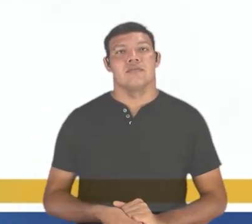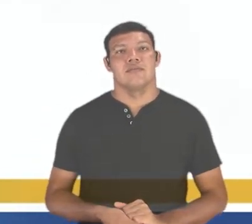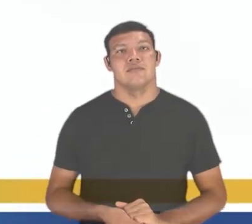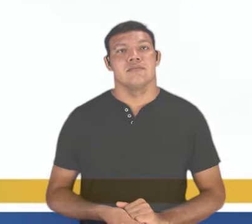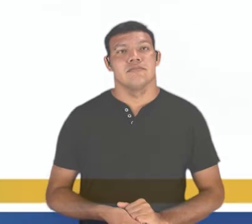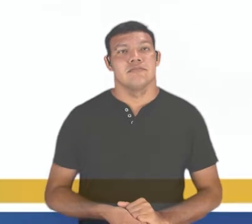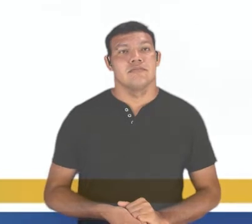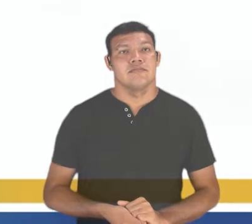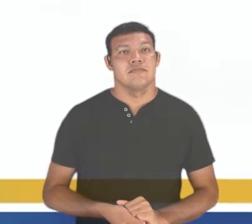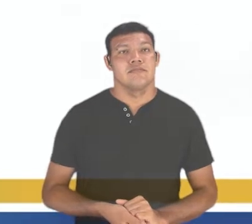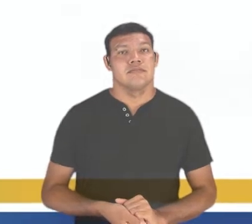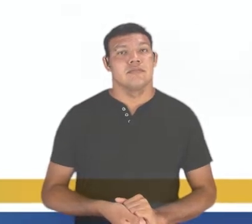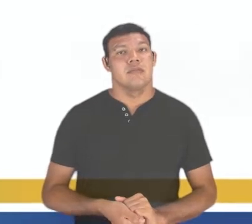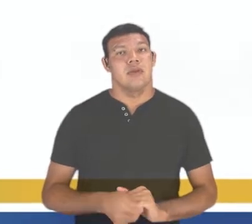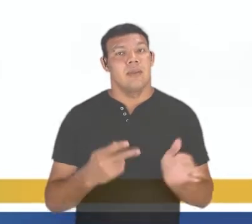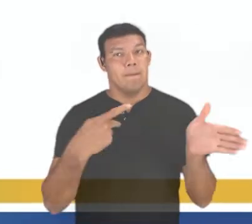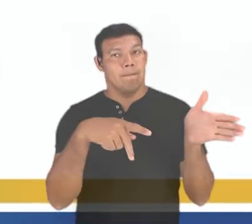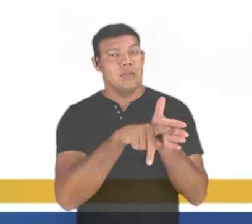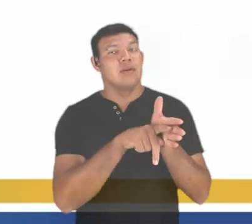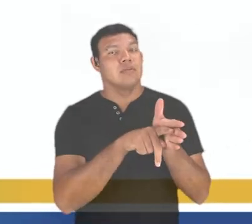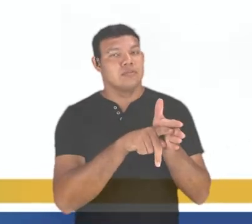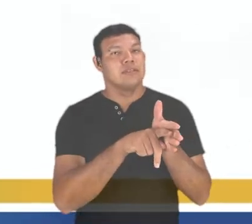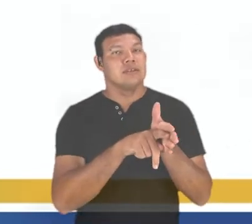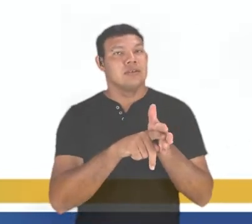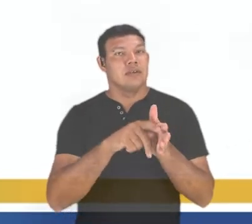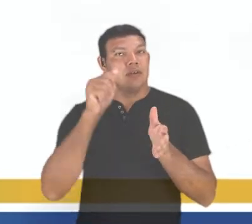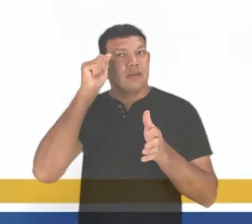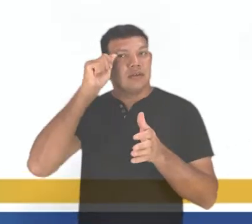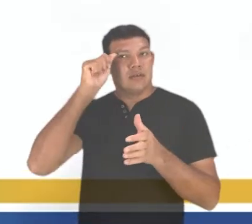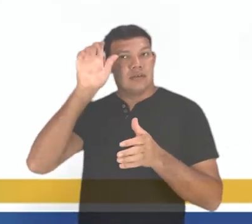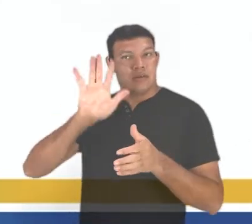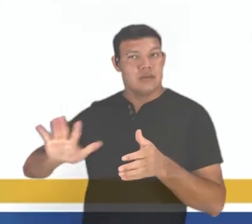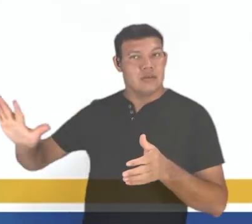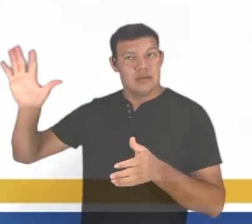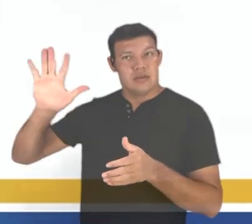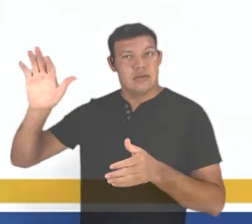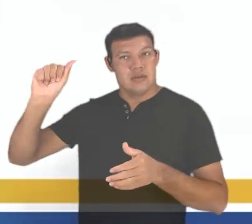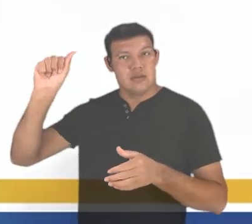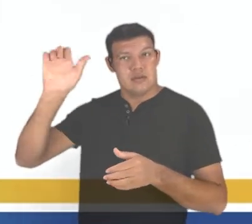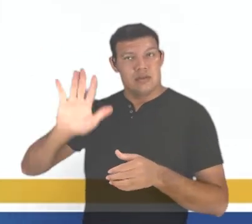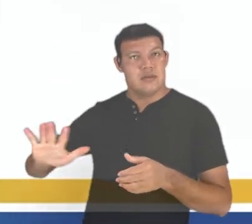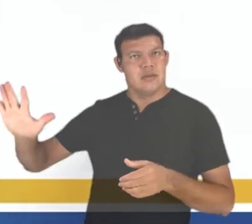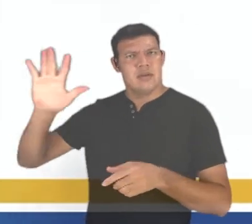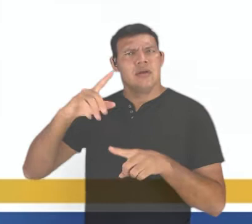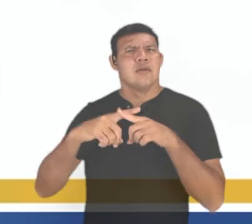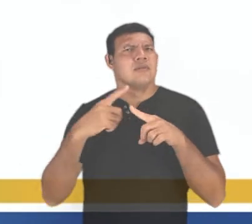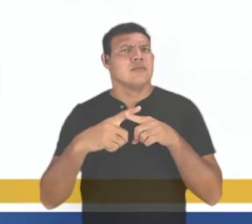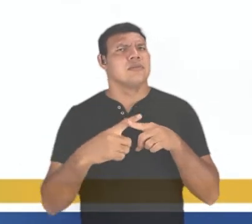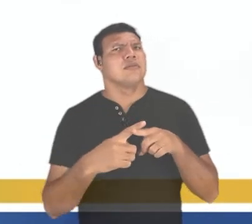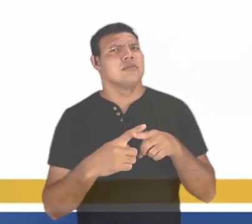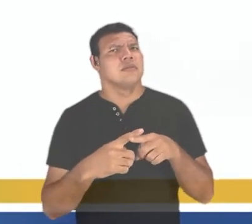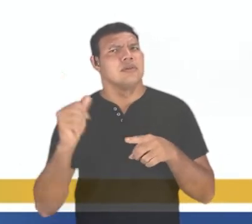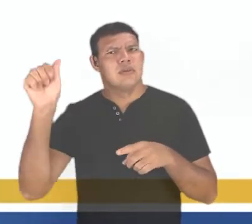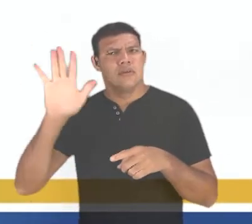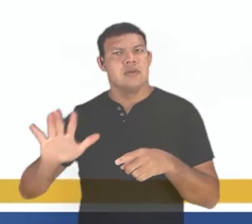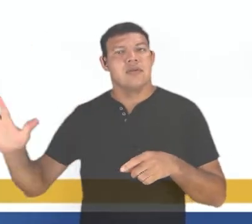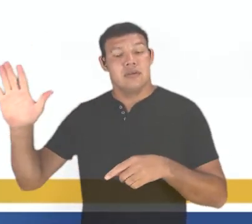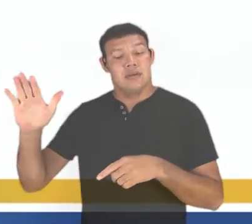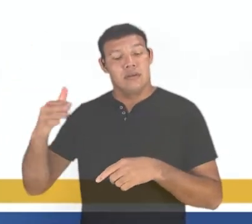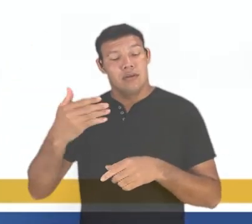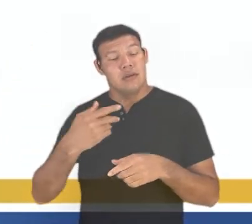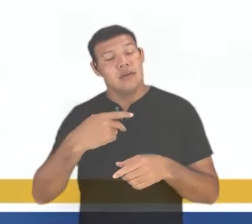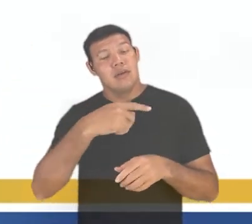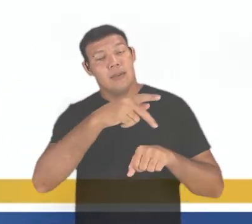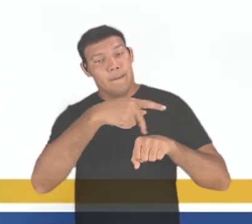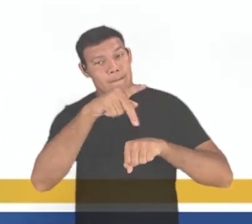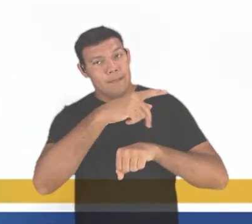está onde? Na Ásia, né, que está aí no gráficozinho, 61% na Ásia. Por quê? Porque lá na Ásia que está a China, a